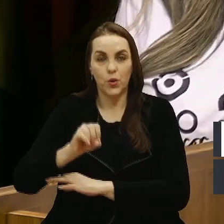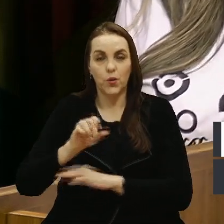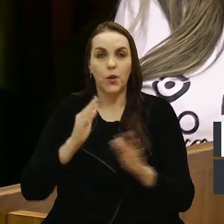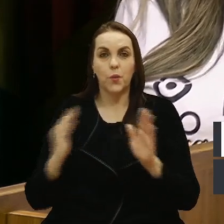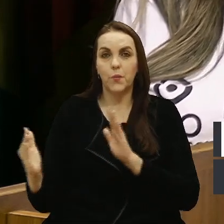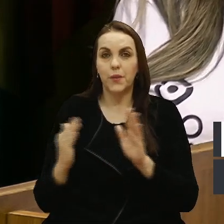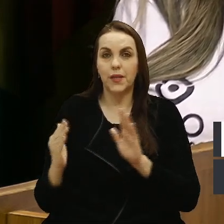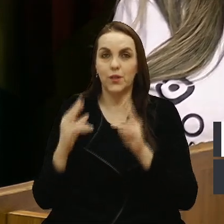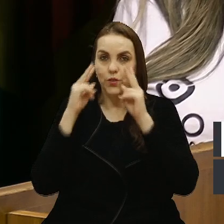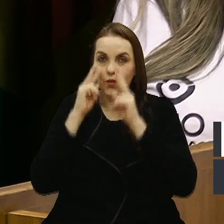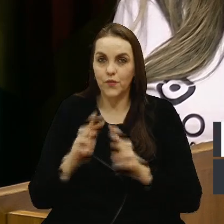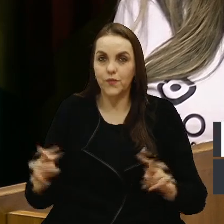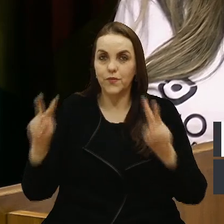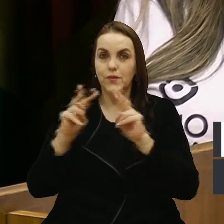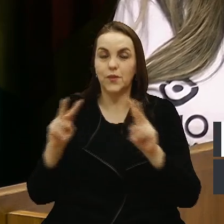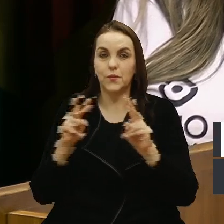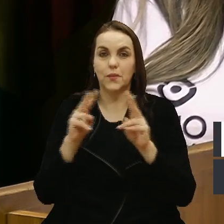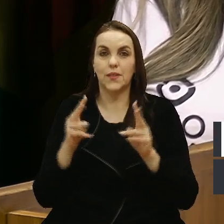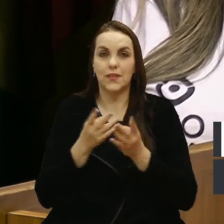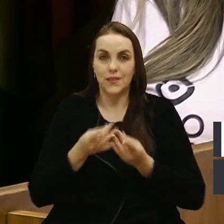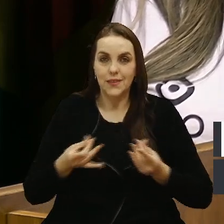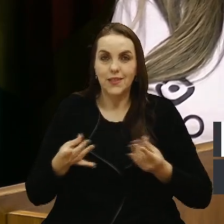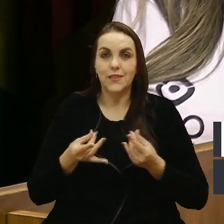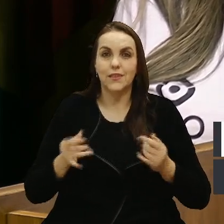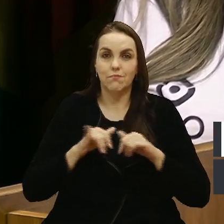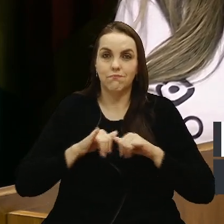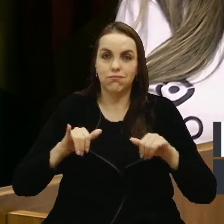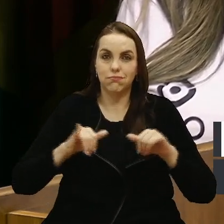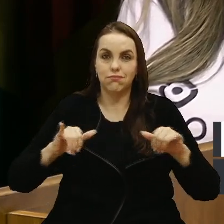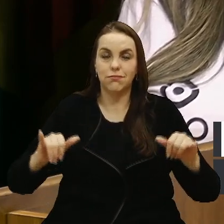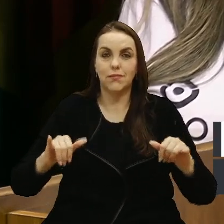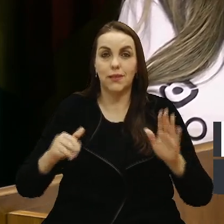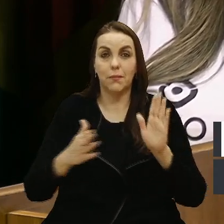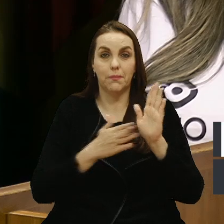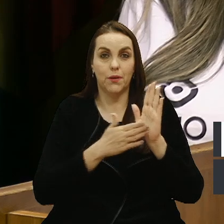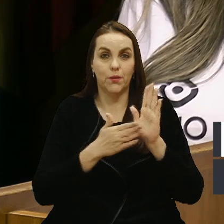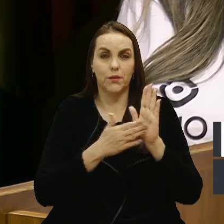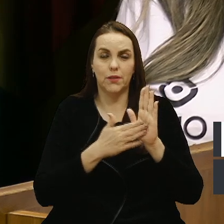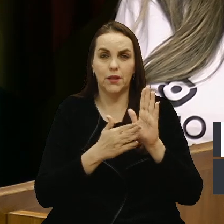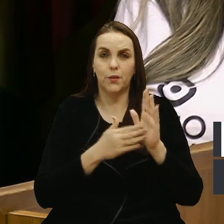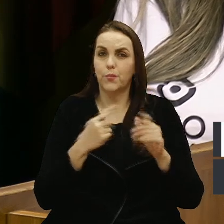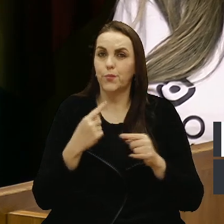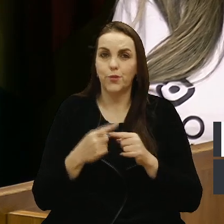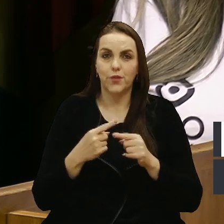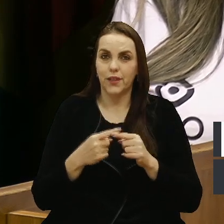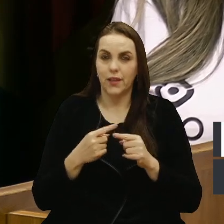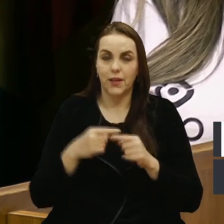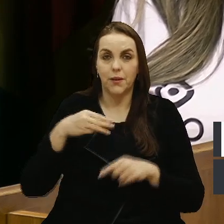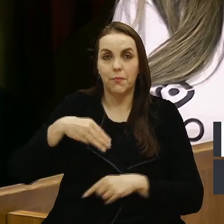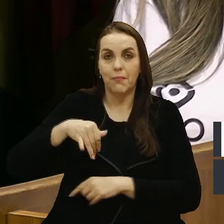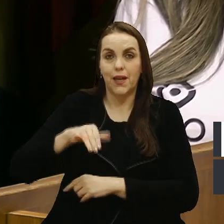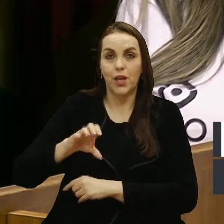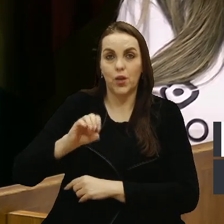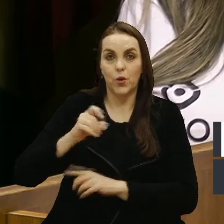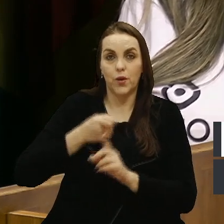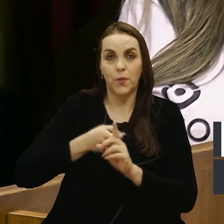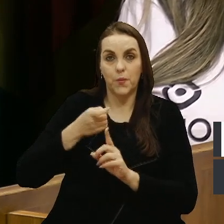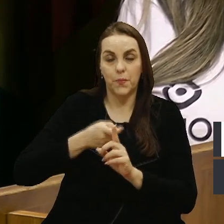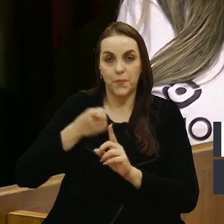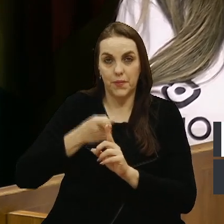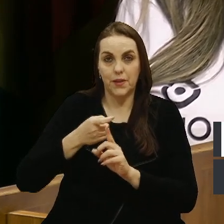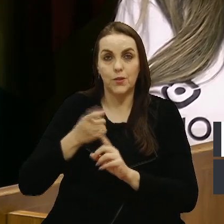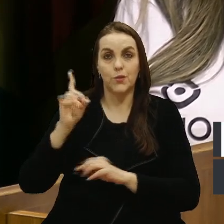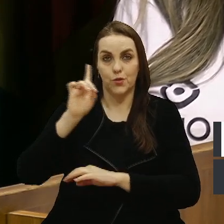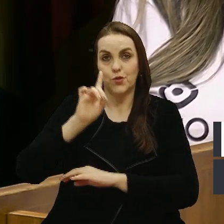e sensibilização sobre essa pauta, e isso não é por acaso. Maio é um mês que a maternidade costuma ser